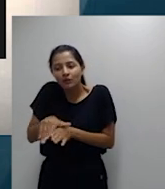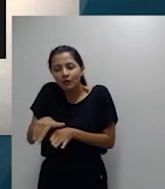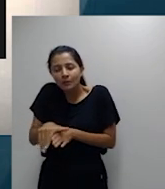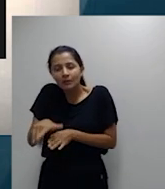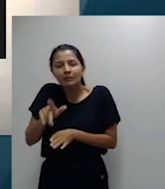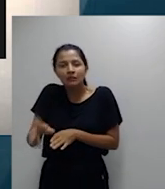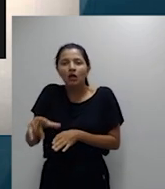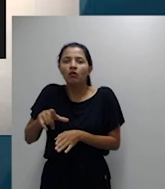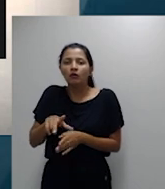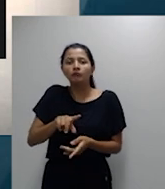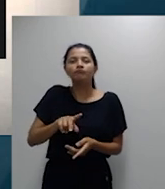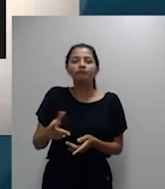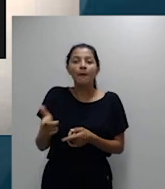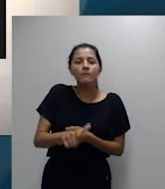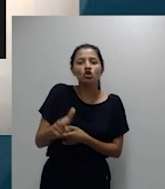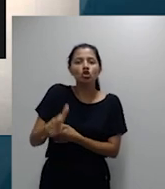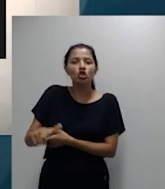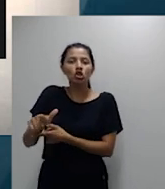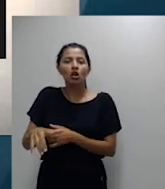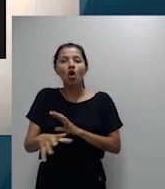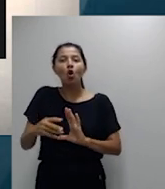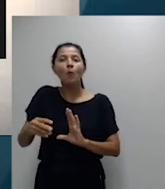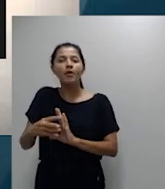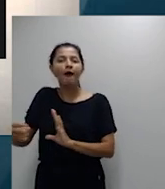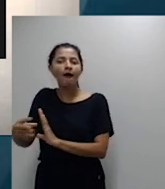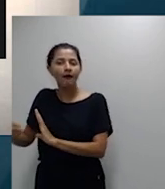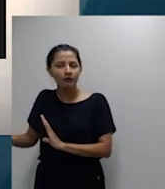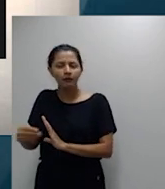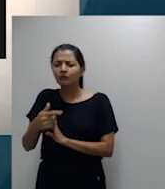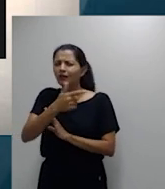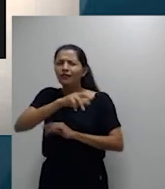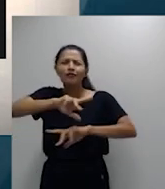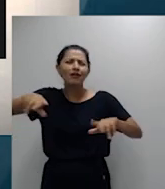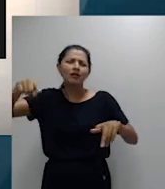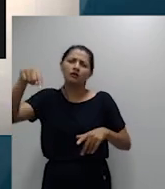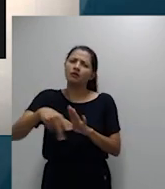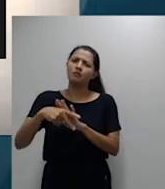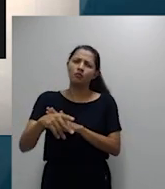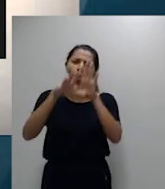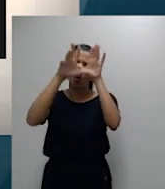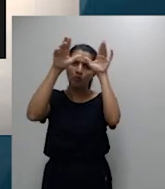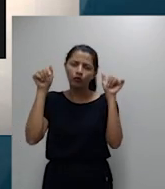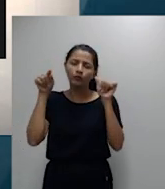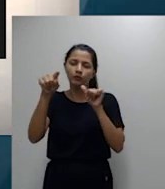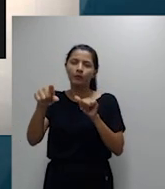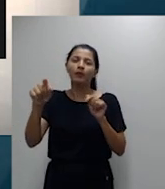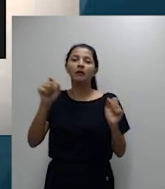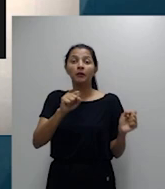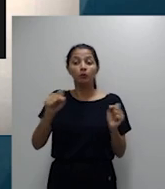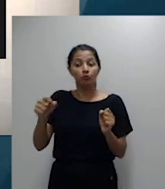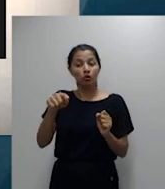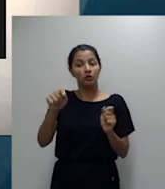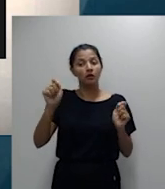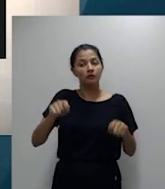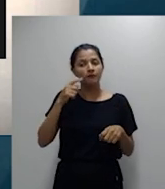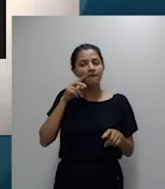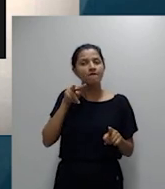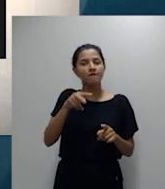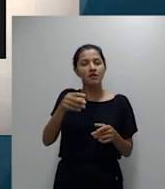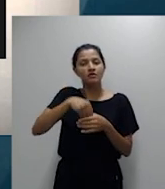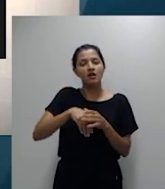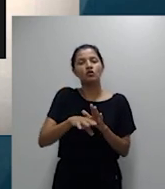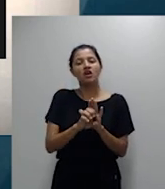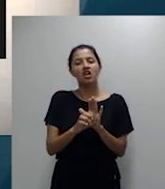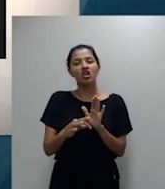Vencendo replicada em números decisões esta cor autorizando-se o poder concedente aprender no